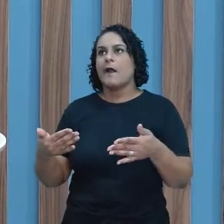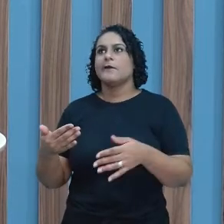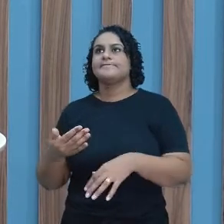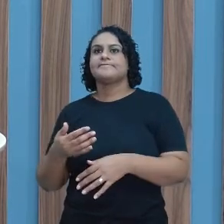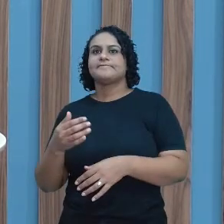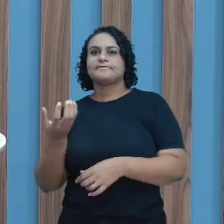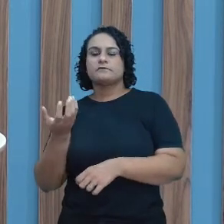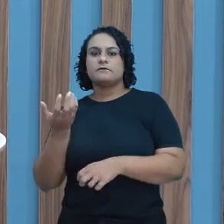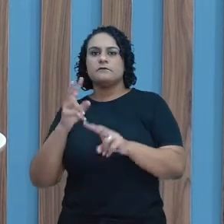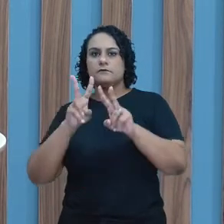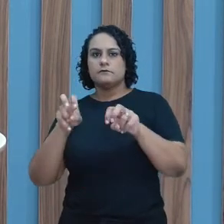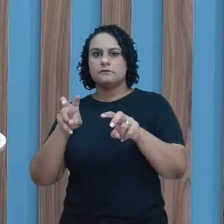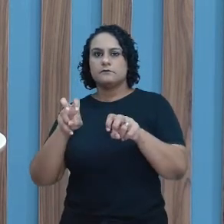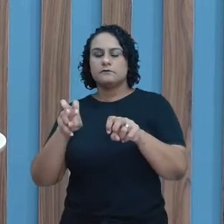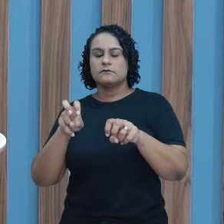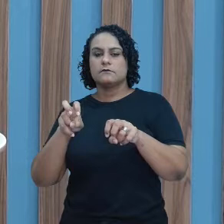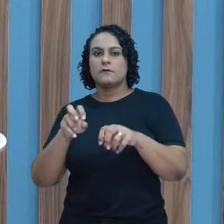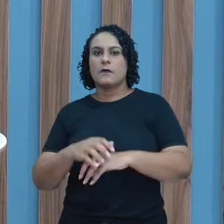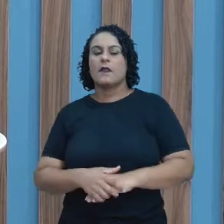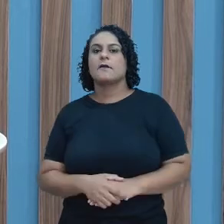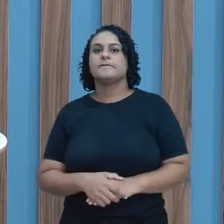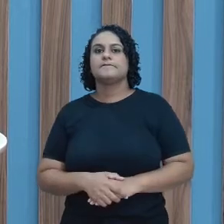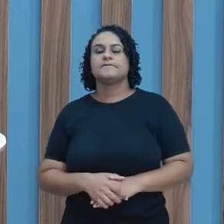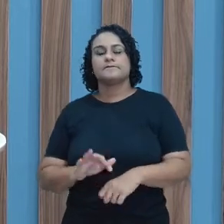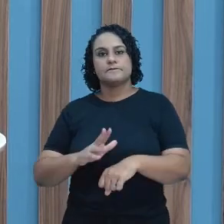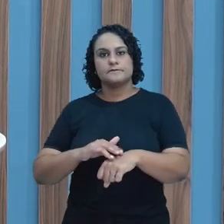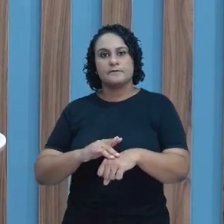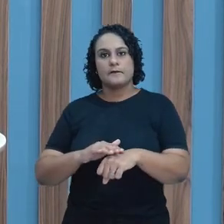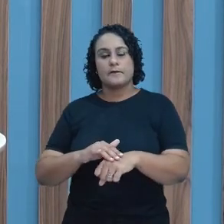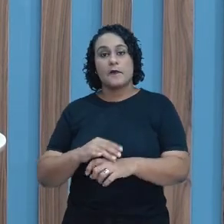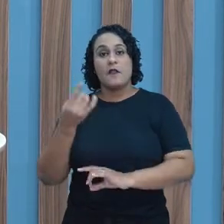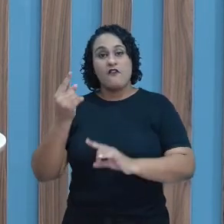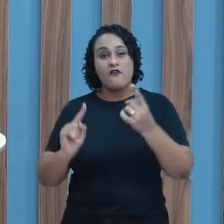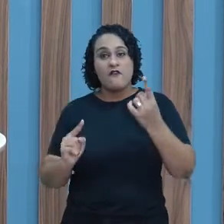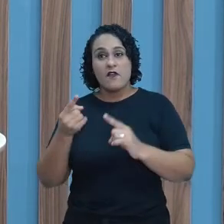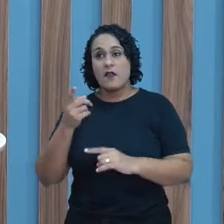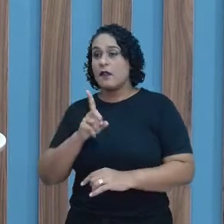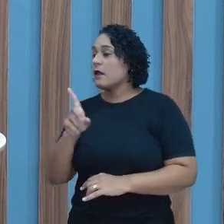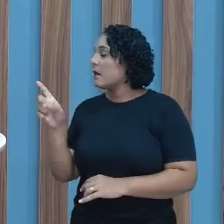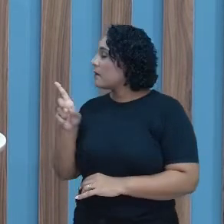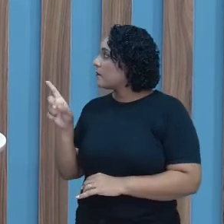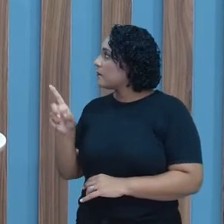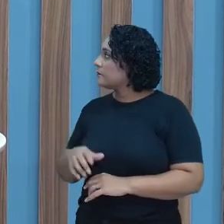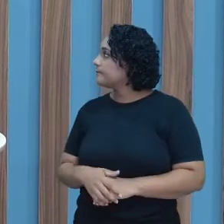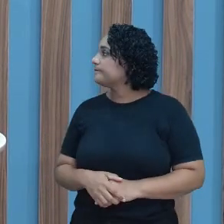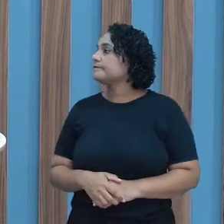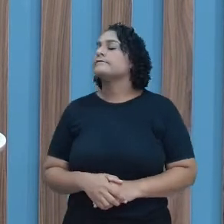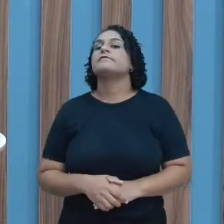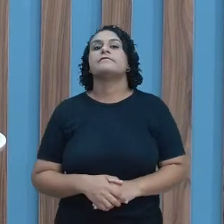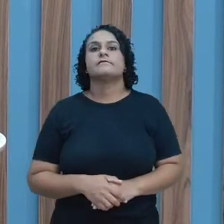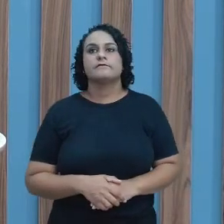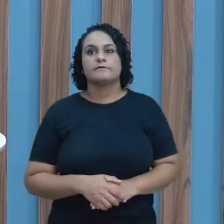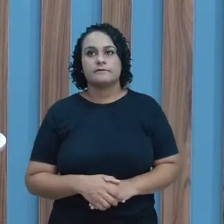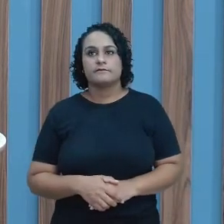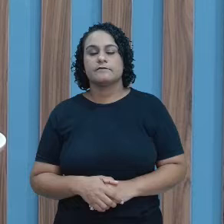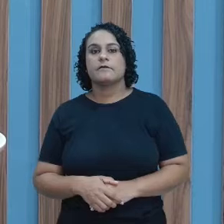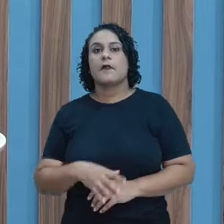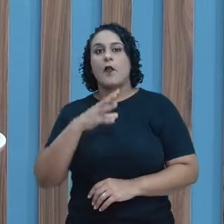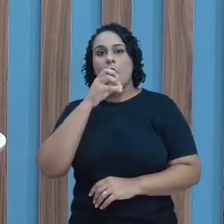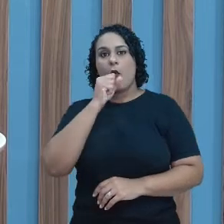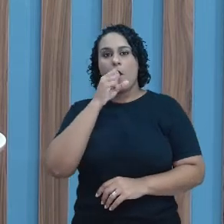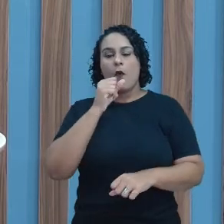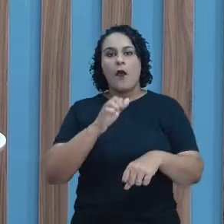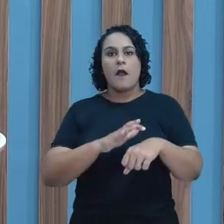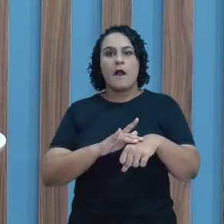que fevereiro está com duas cores, o laranja e o roxo. O laranja em relação ao combate à leucemia, né?